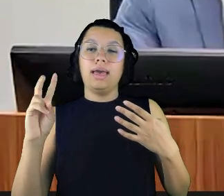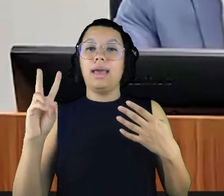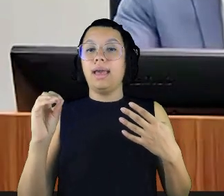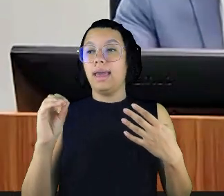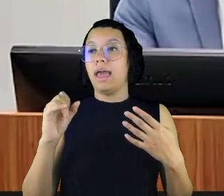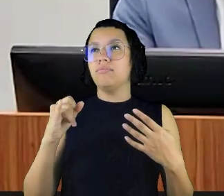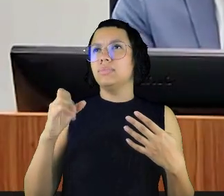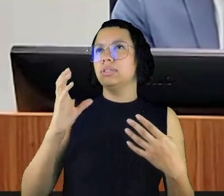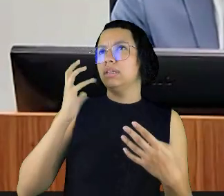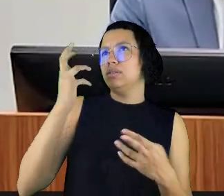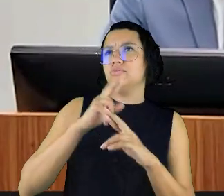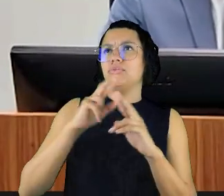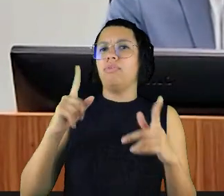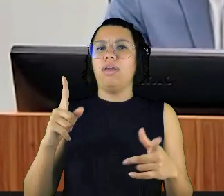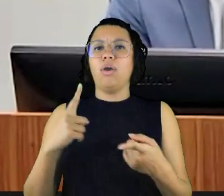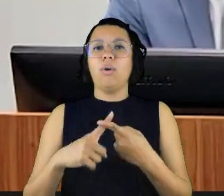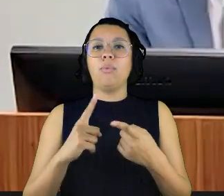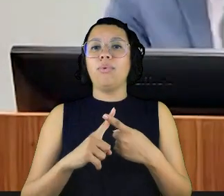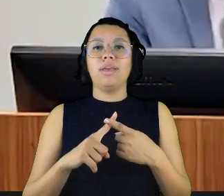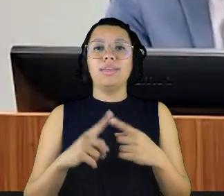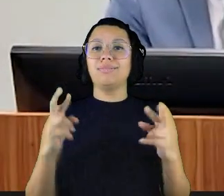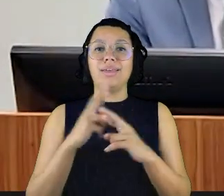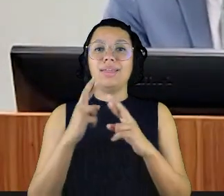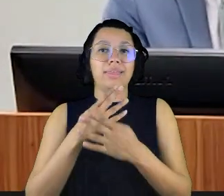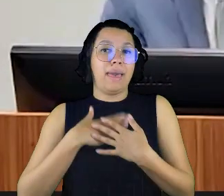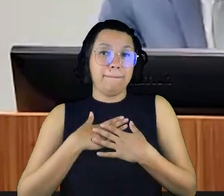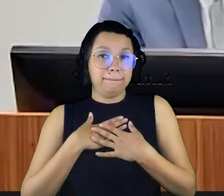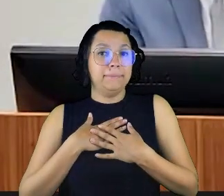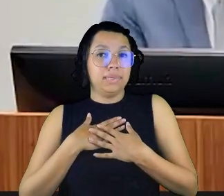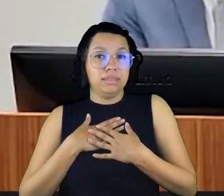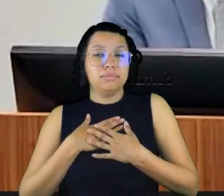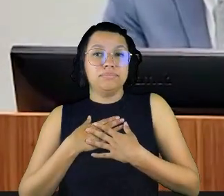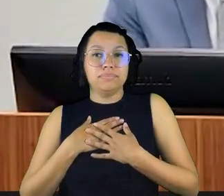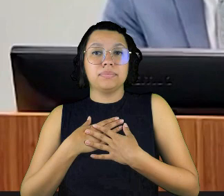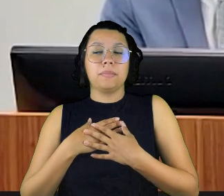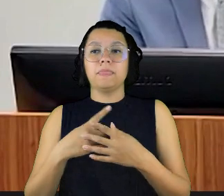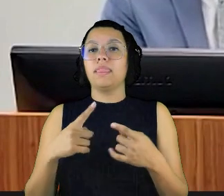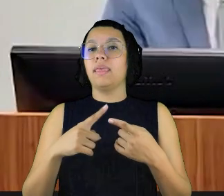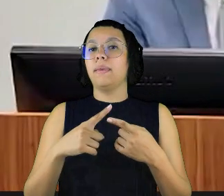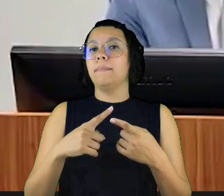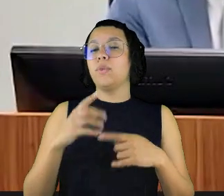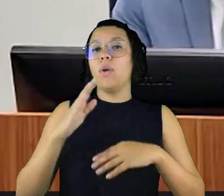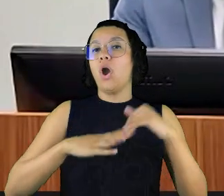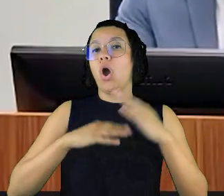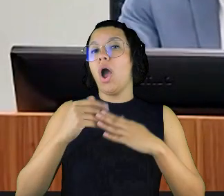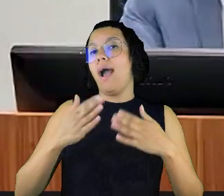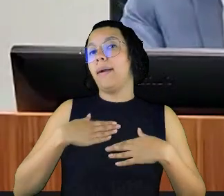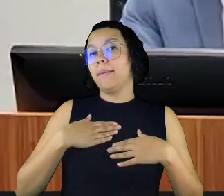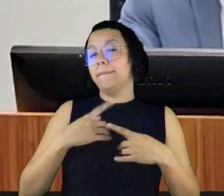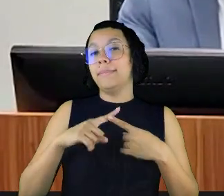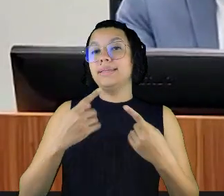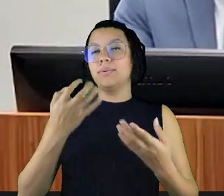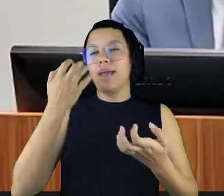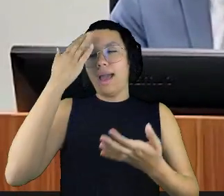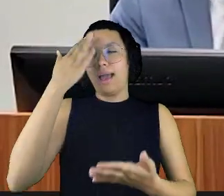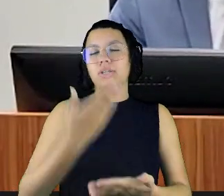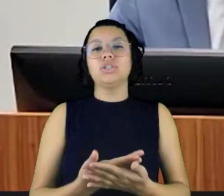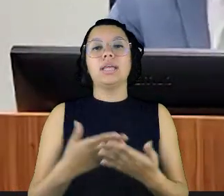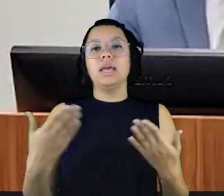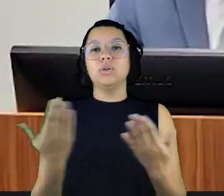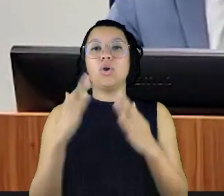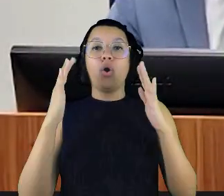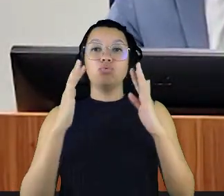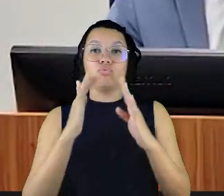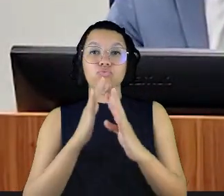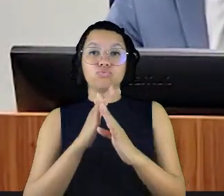respeito. Mas eu quero crer que o nosso fluxo na vara caminha relativamente